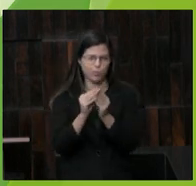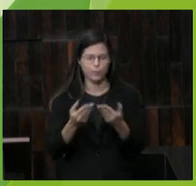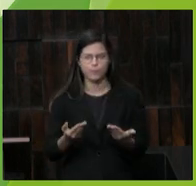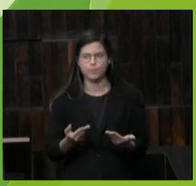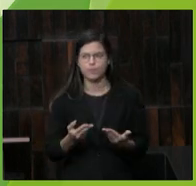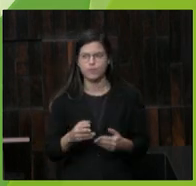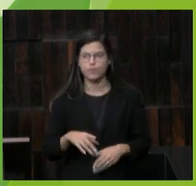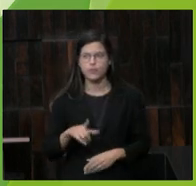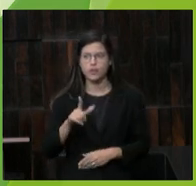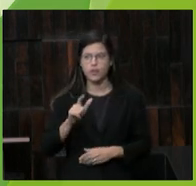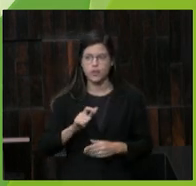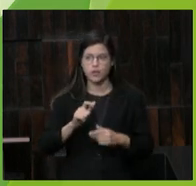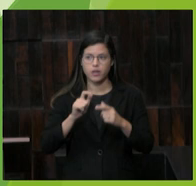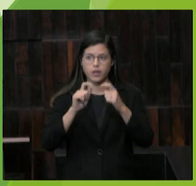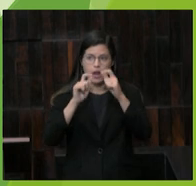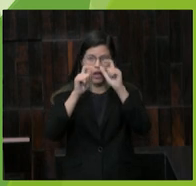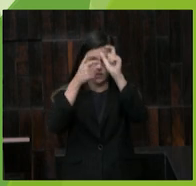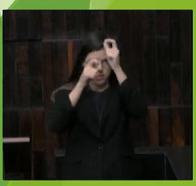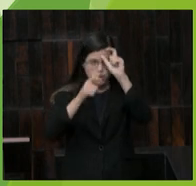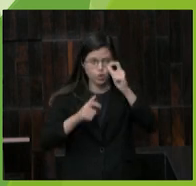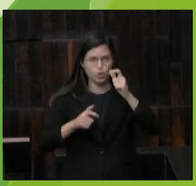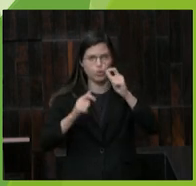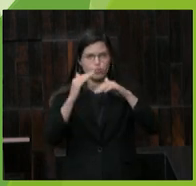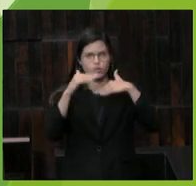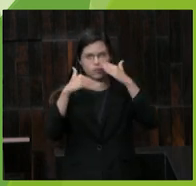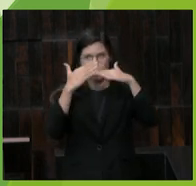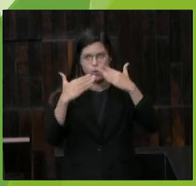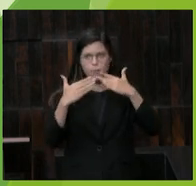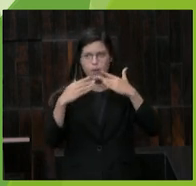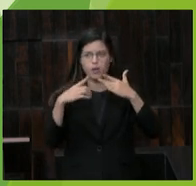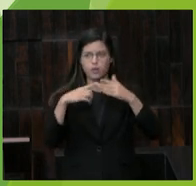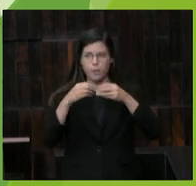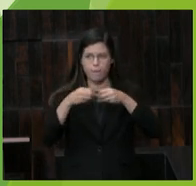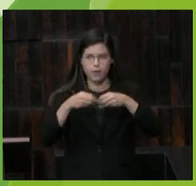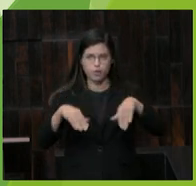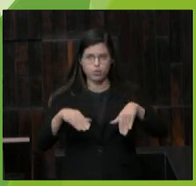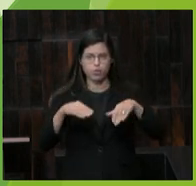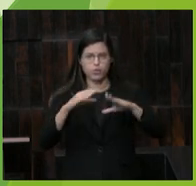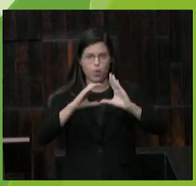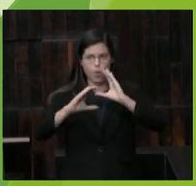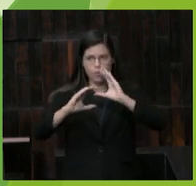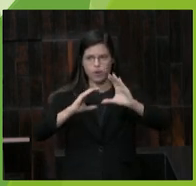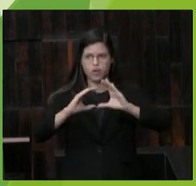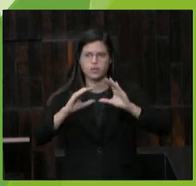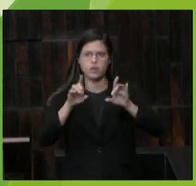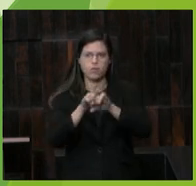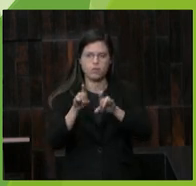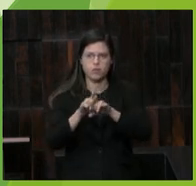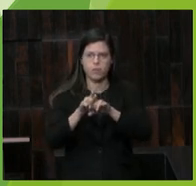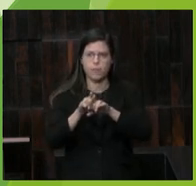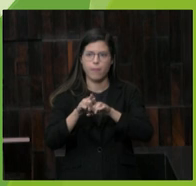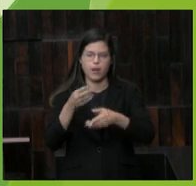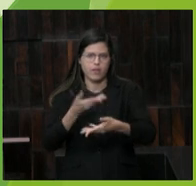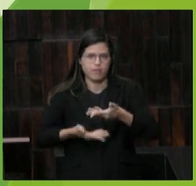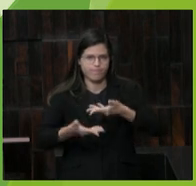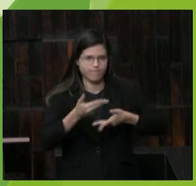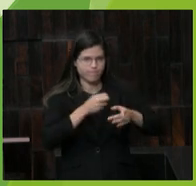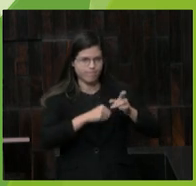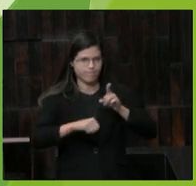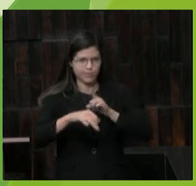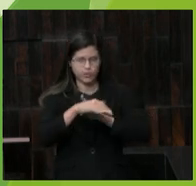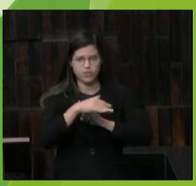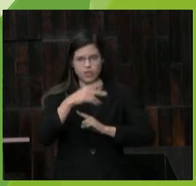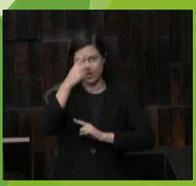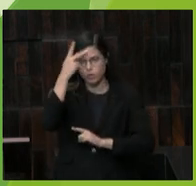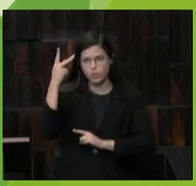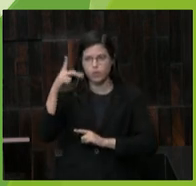que é o transtorno do neurodesenvolvimento, que traz prejuízos na comunicação, na interação social. Geralmente, as pessoas têm